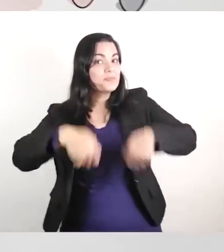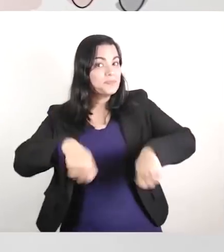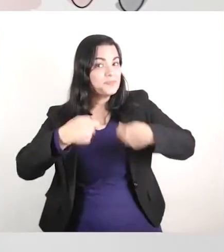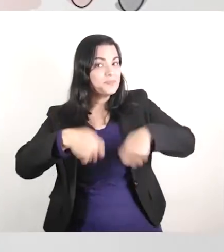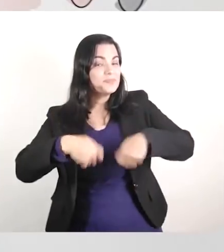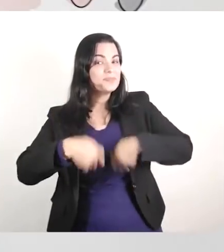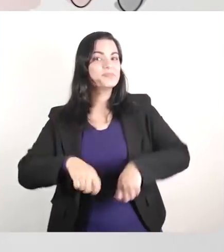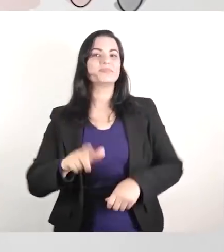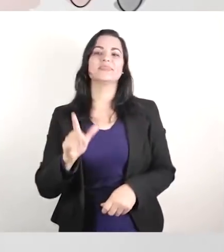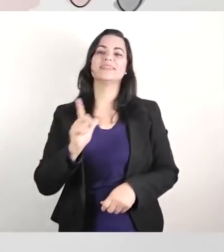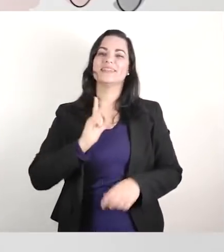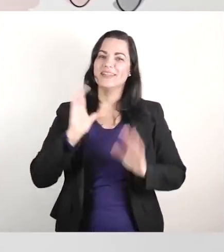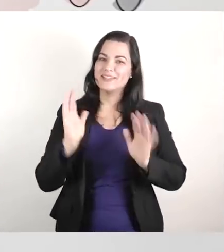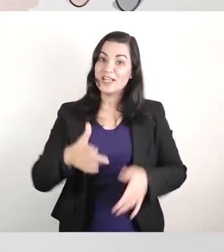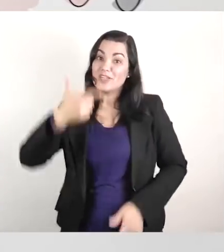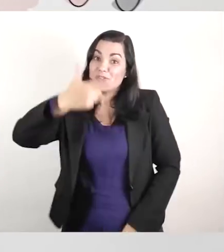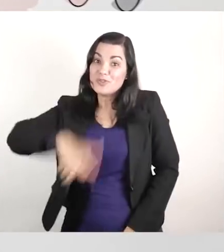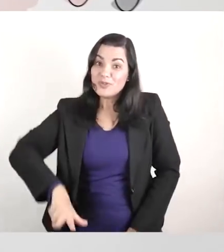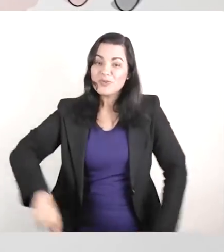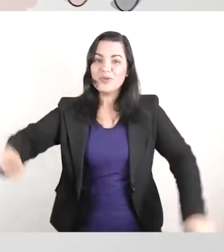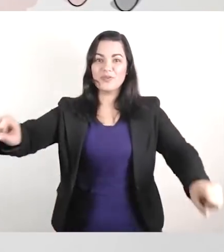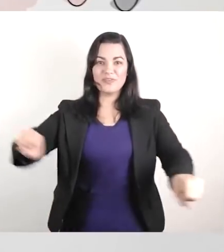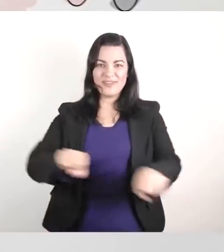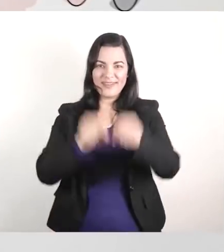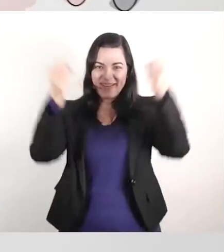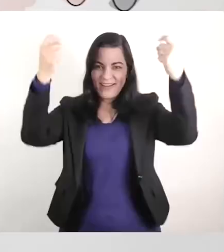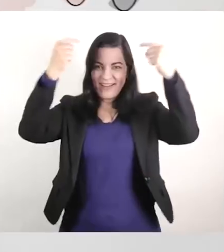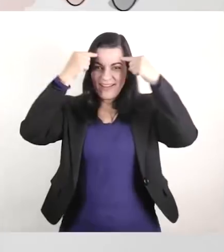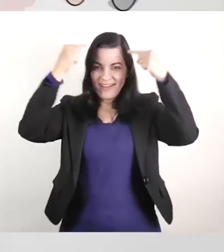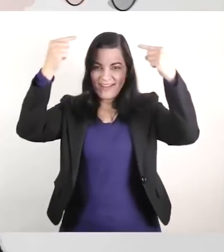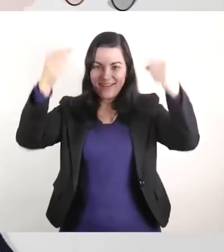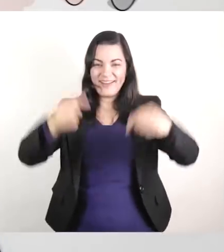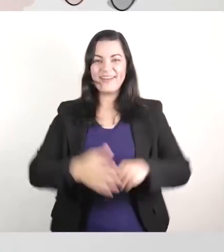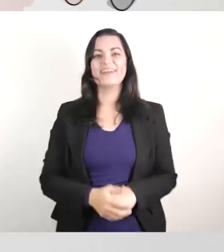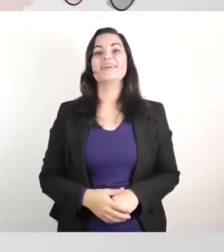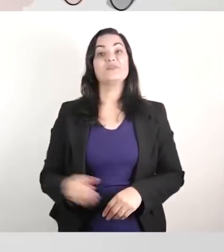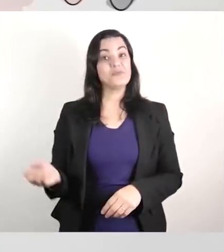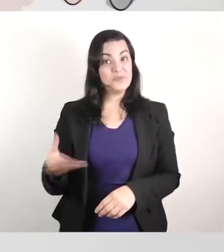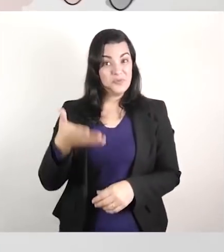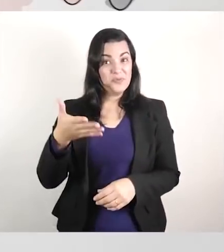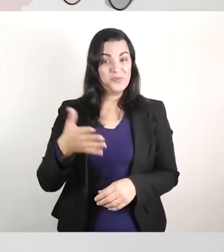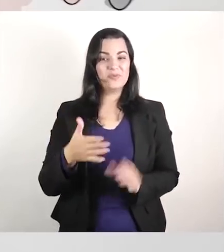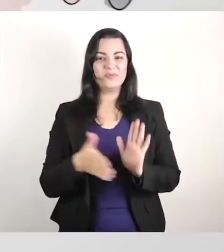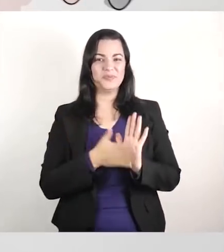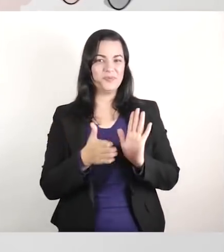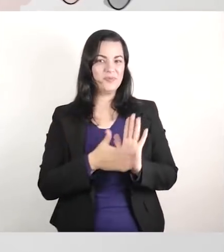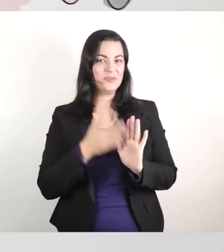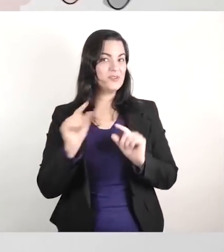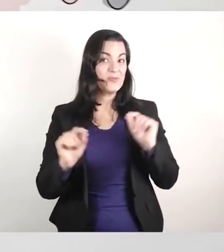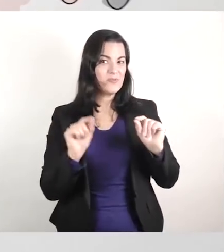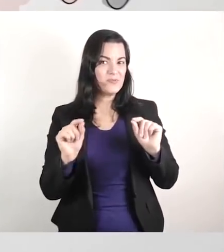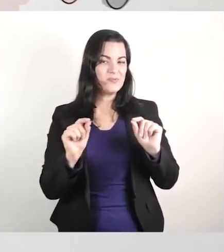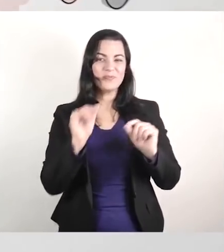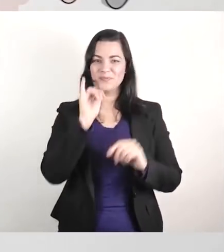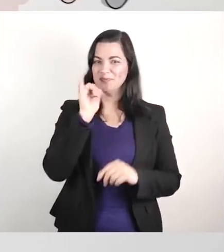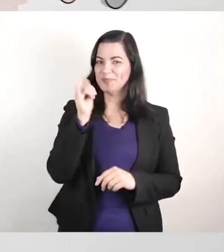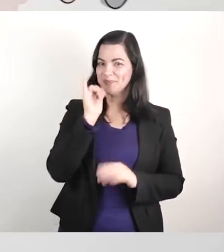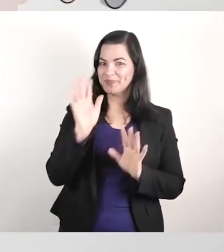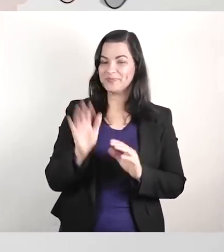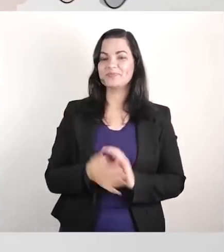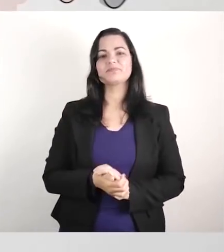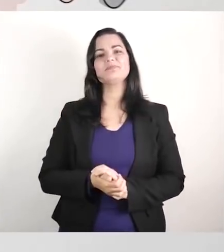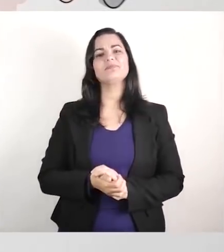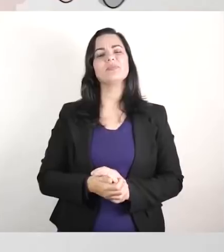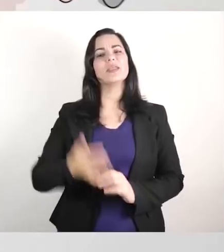nós já temos um Quebrando a Cuca novo. E eu vou te contar qual é a proposta.